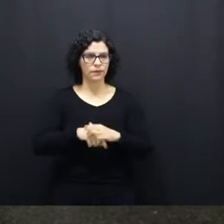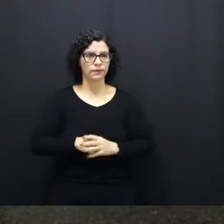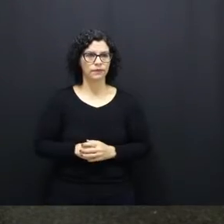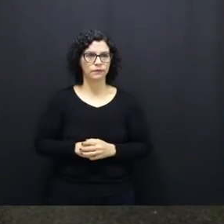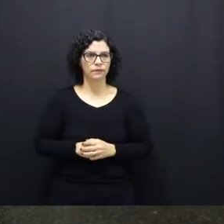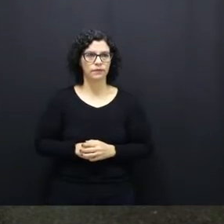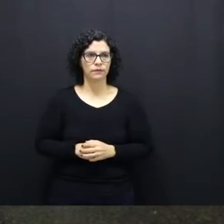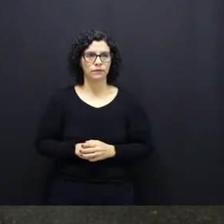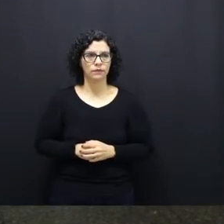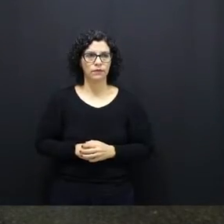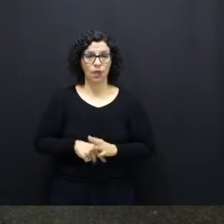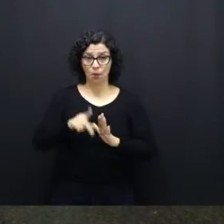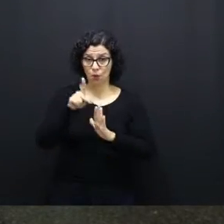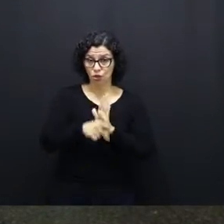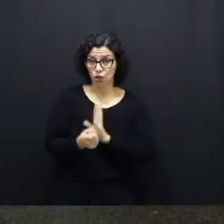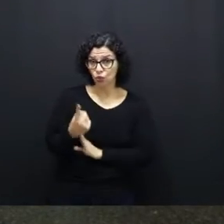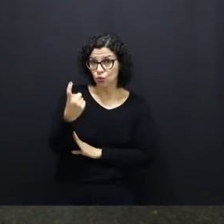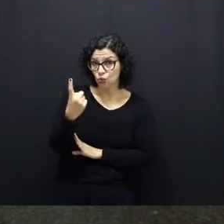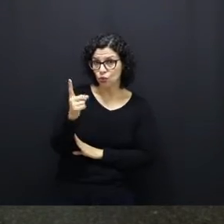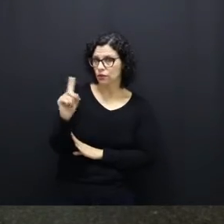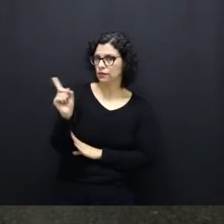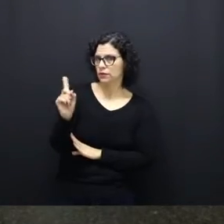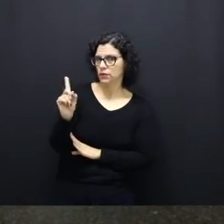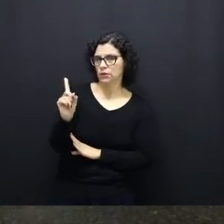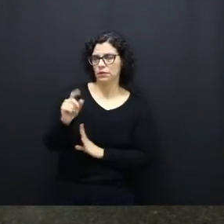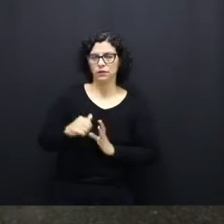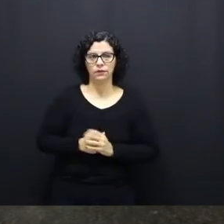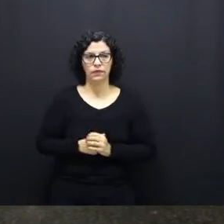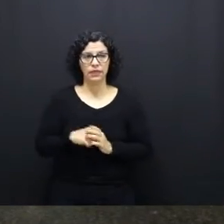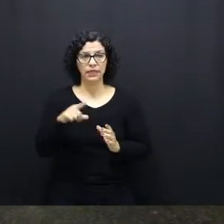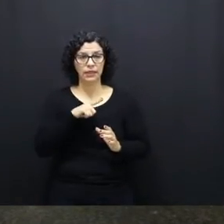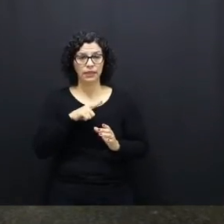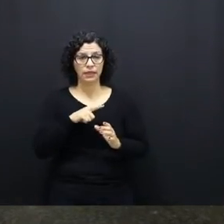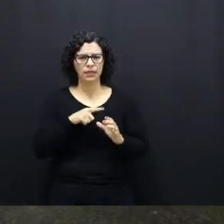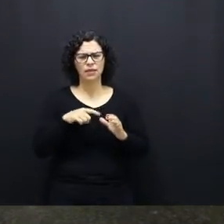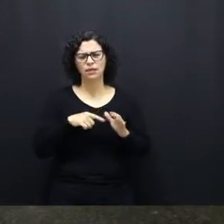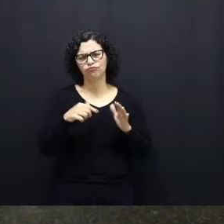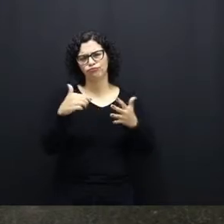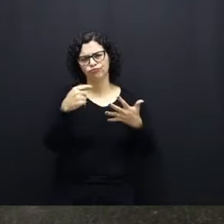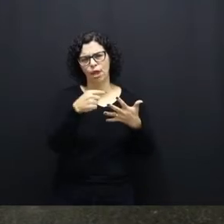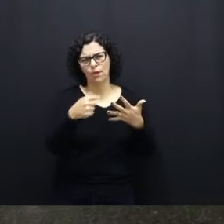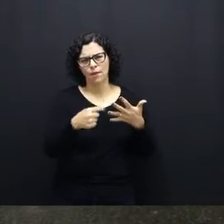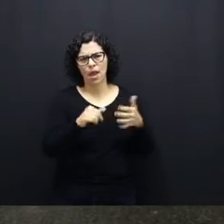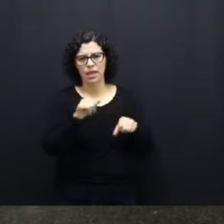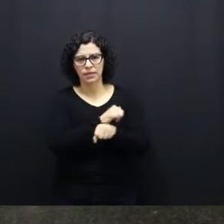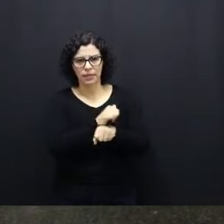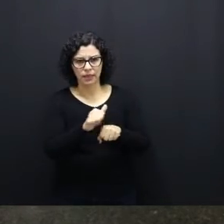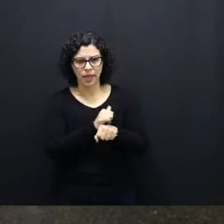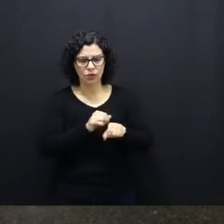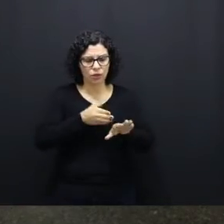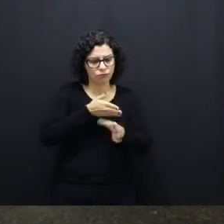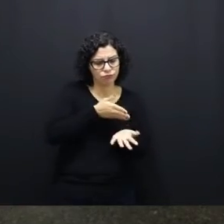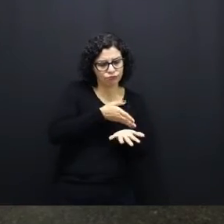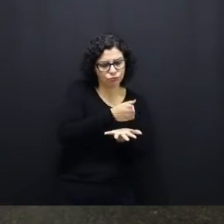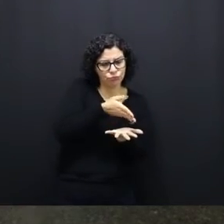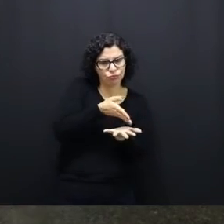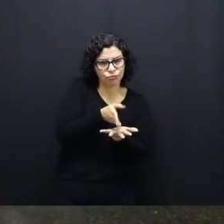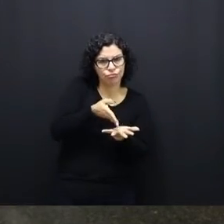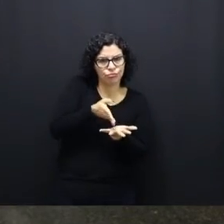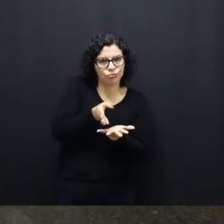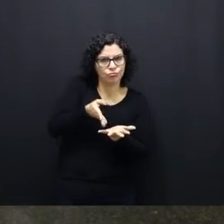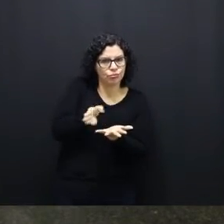não é um projeto único ele é um uma plataforma que contém ali várias